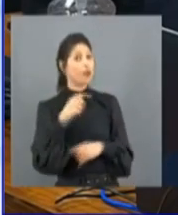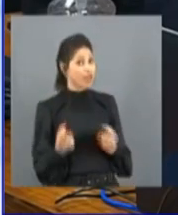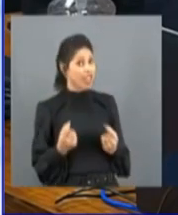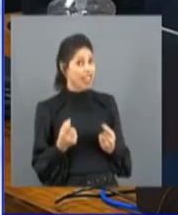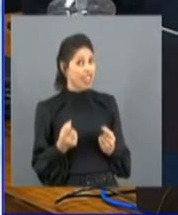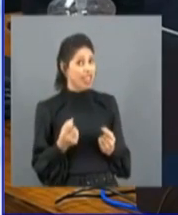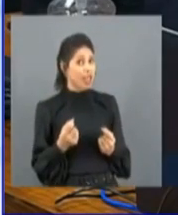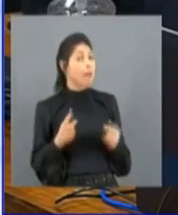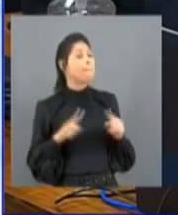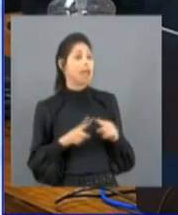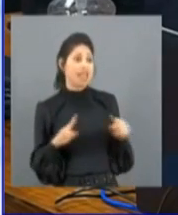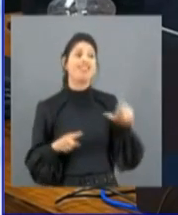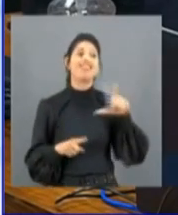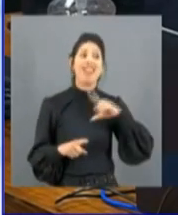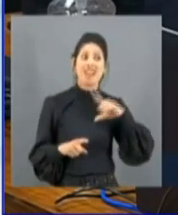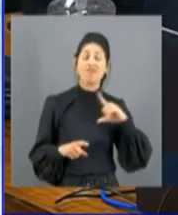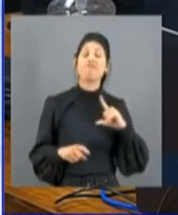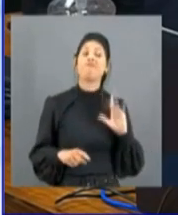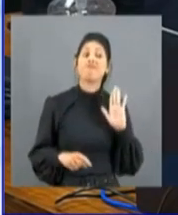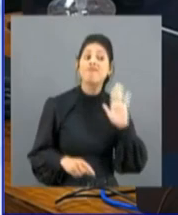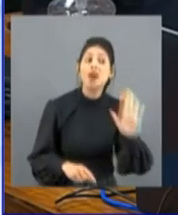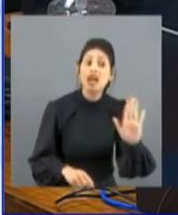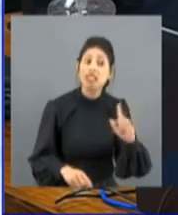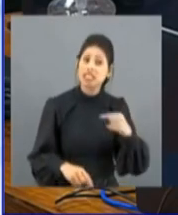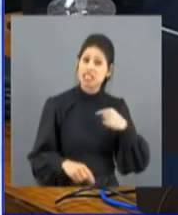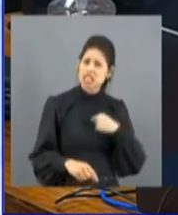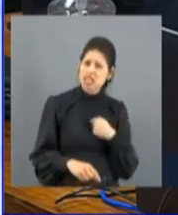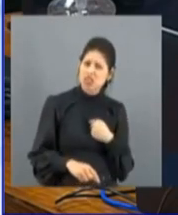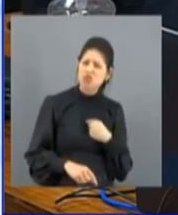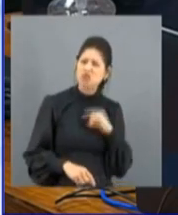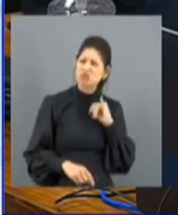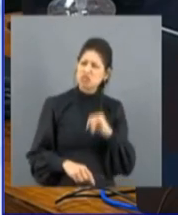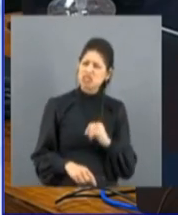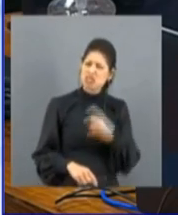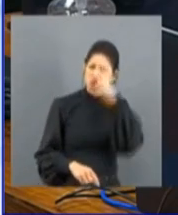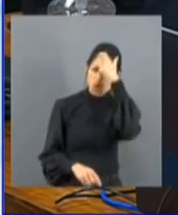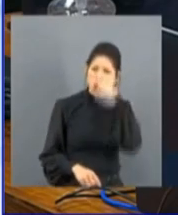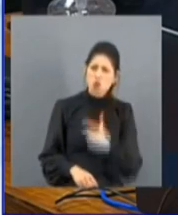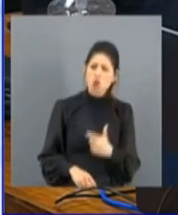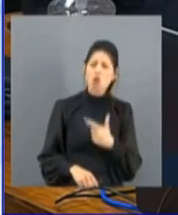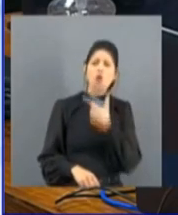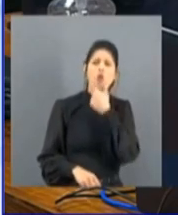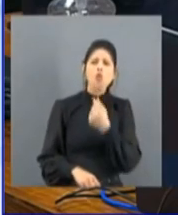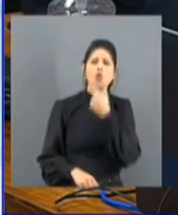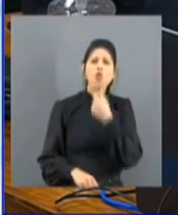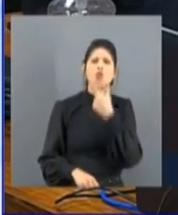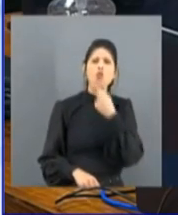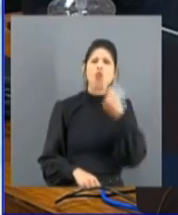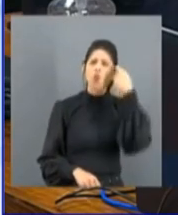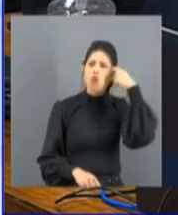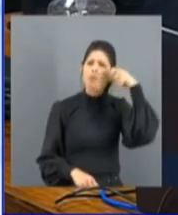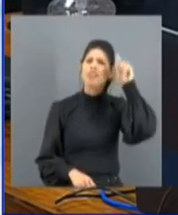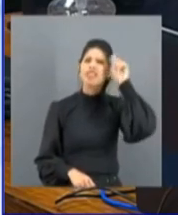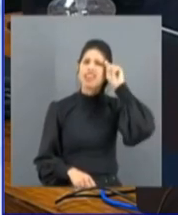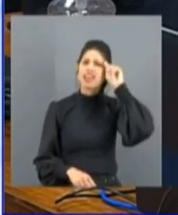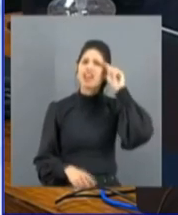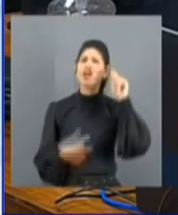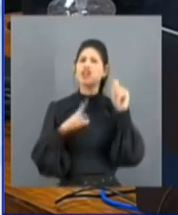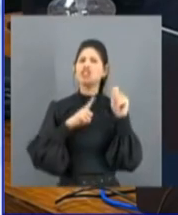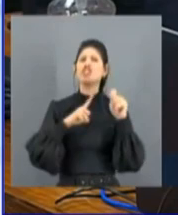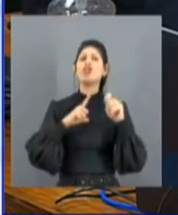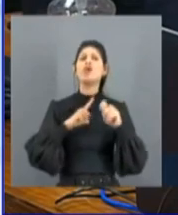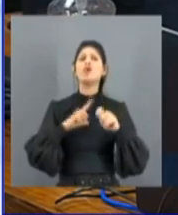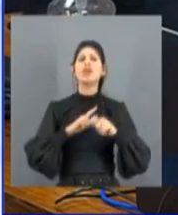o comportamento dos colegas um ao outro que vai, como o Ari colocou, o caso do senador Contarato que faz uma denúncia formal.